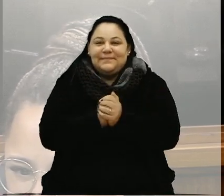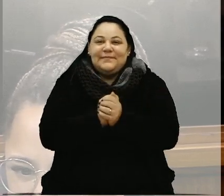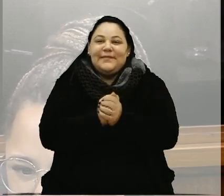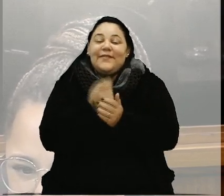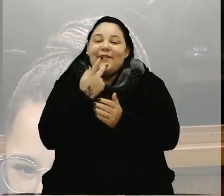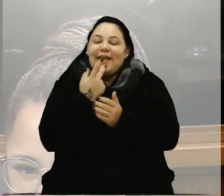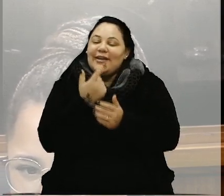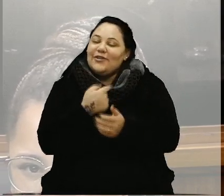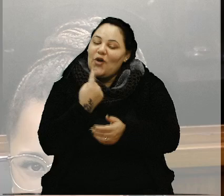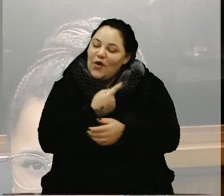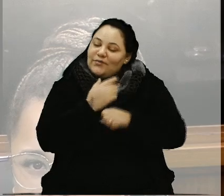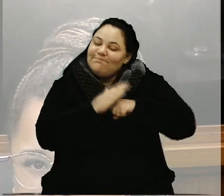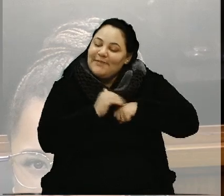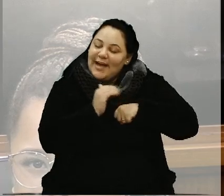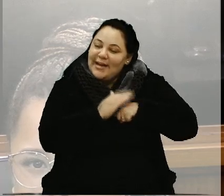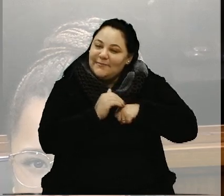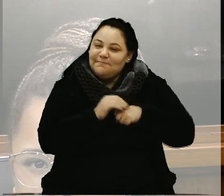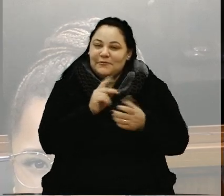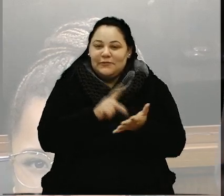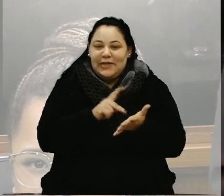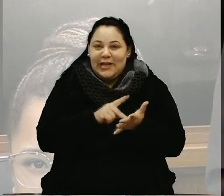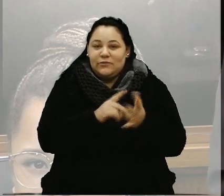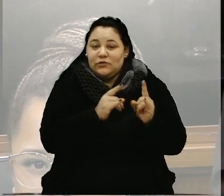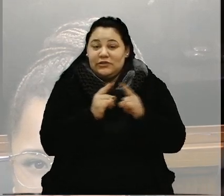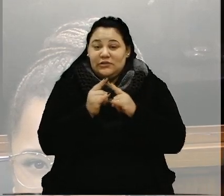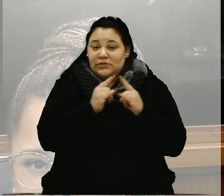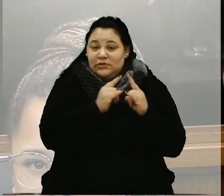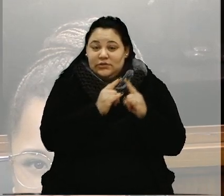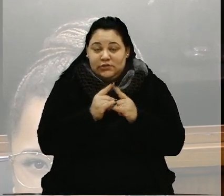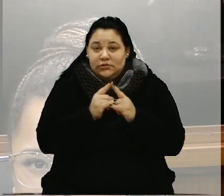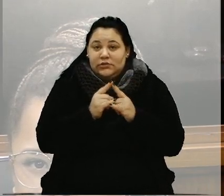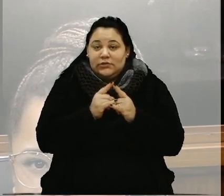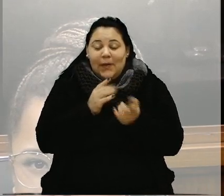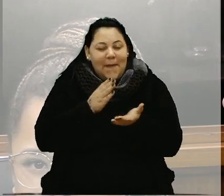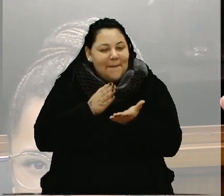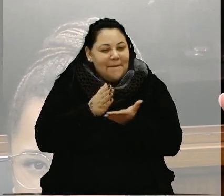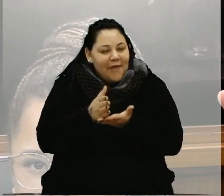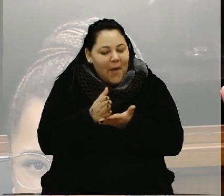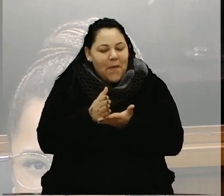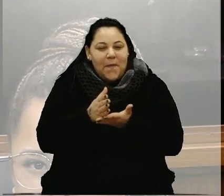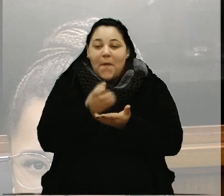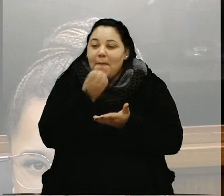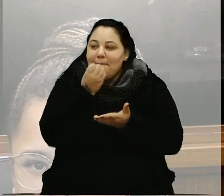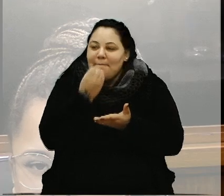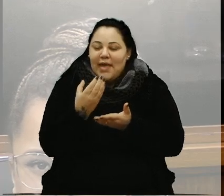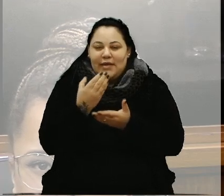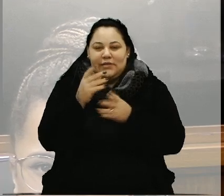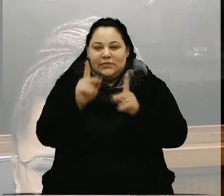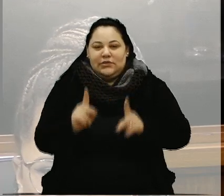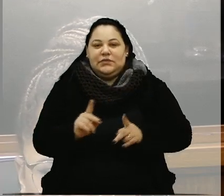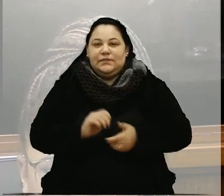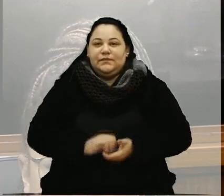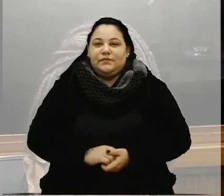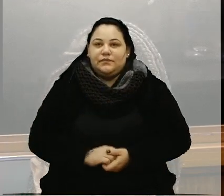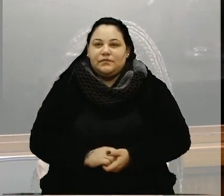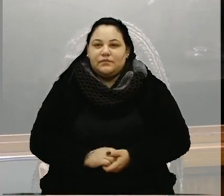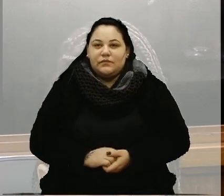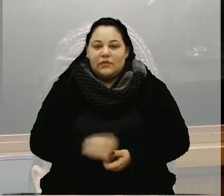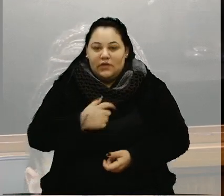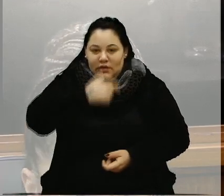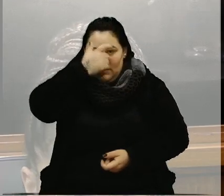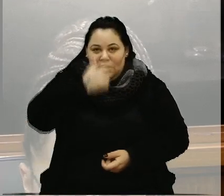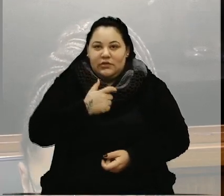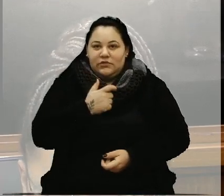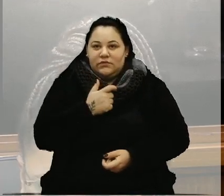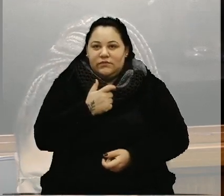muito grande, né, por entidades comprometidas com o bem das pessoas. E acho que num tempo